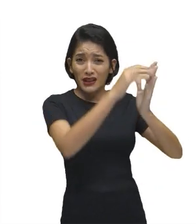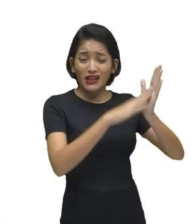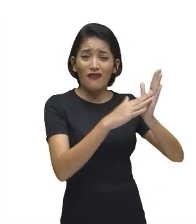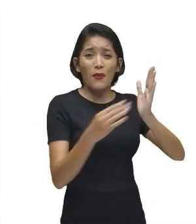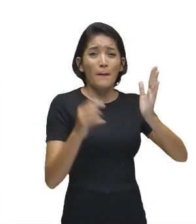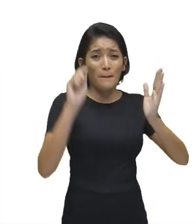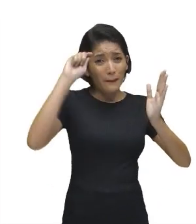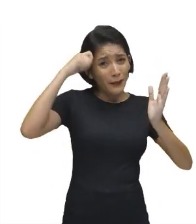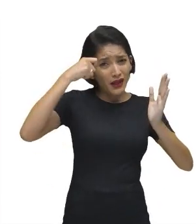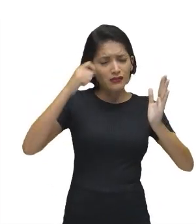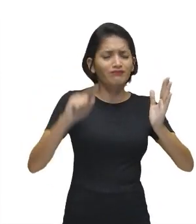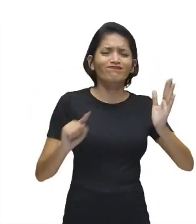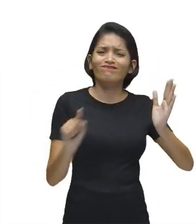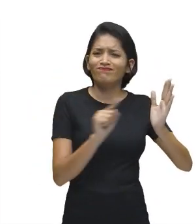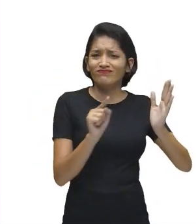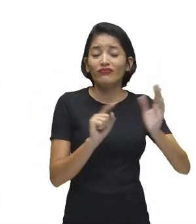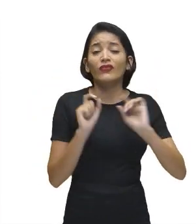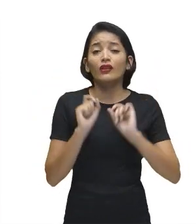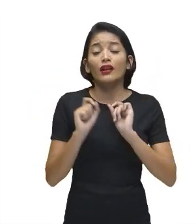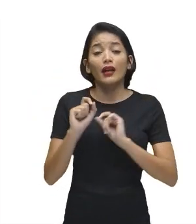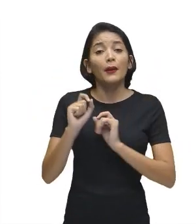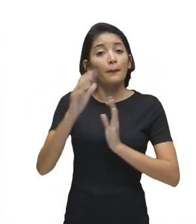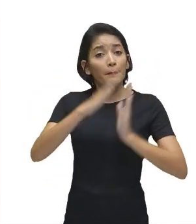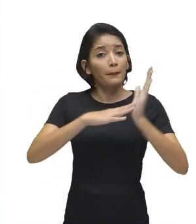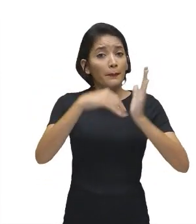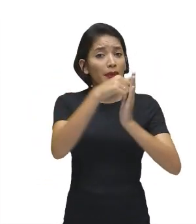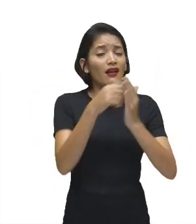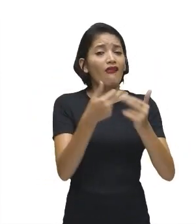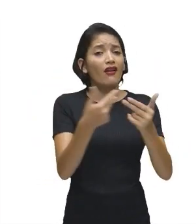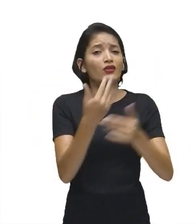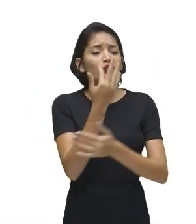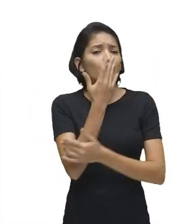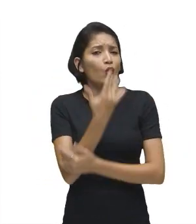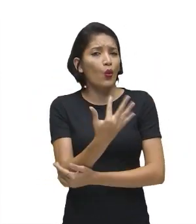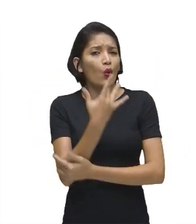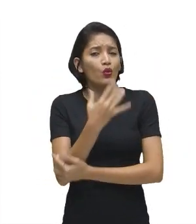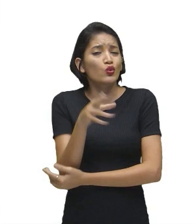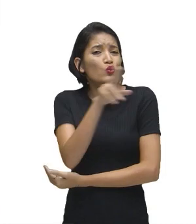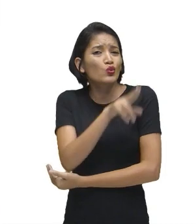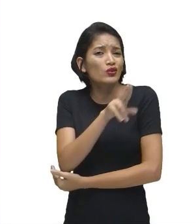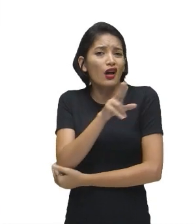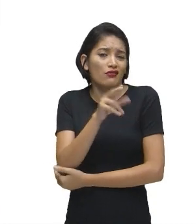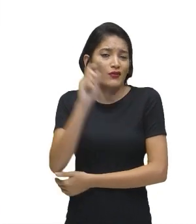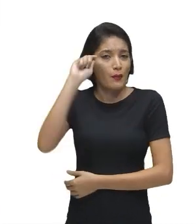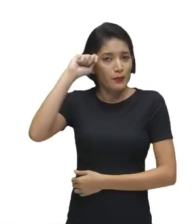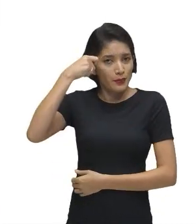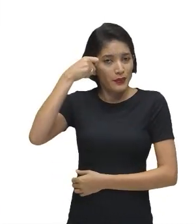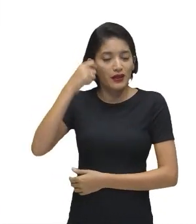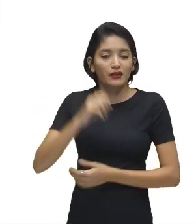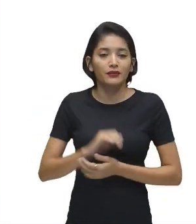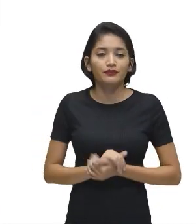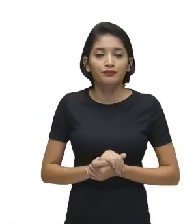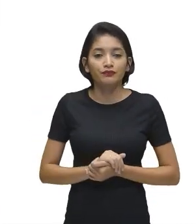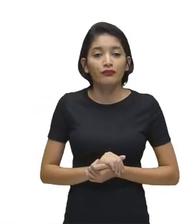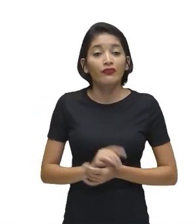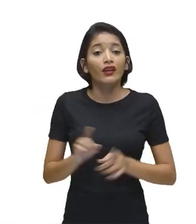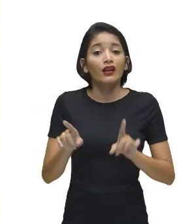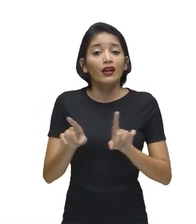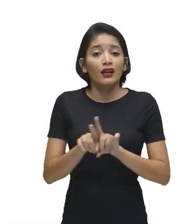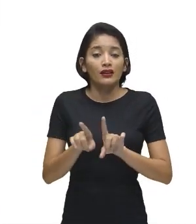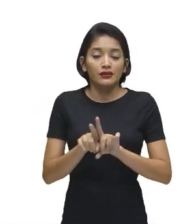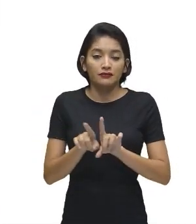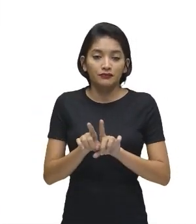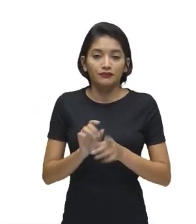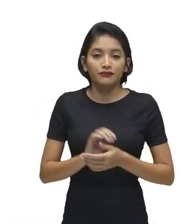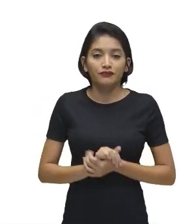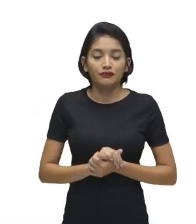sombras, eles pintavam as sombras coloridas, eles não utilizavam o preto. Uso de sombras coloridas e